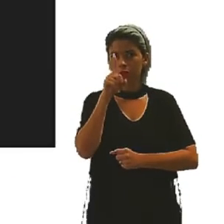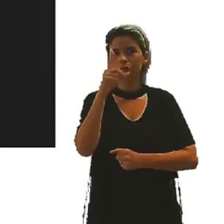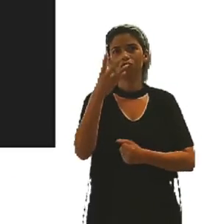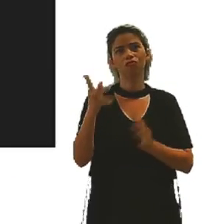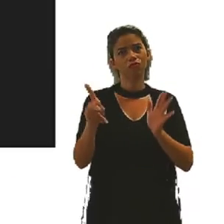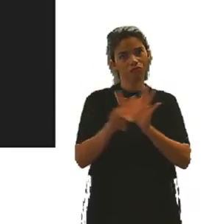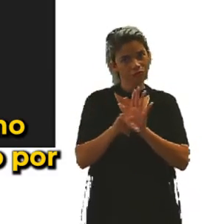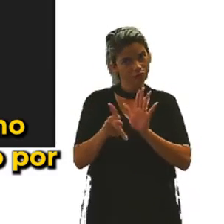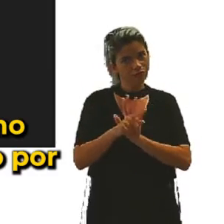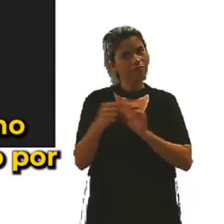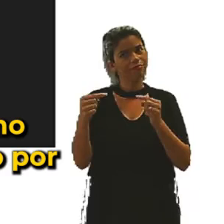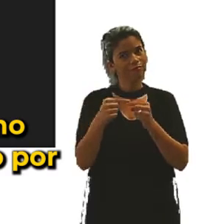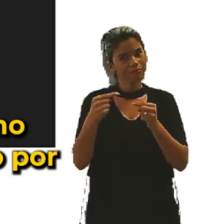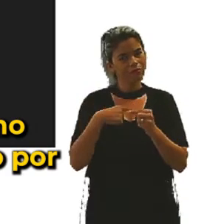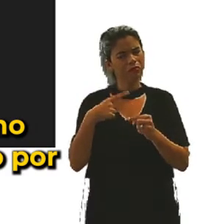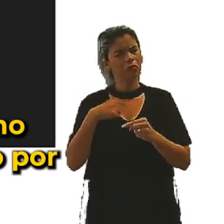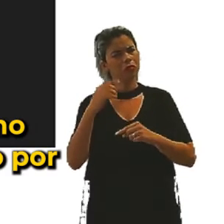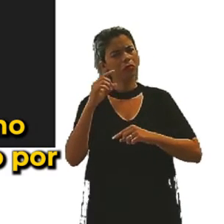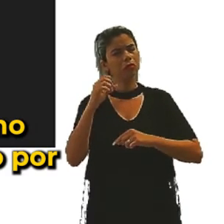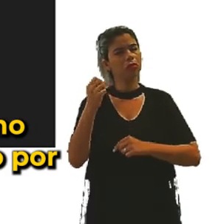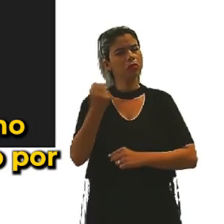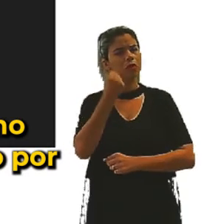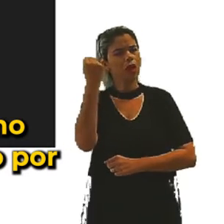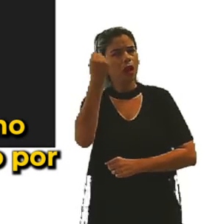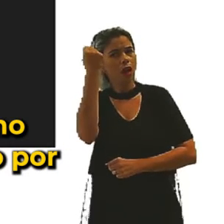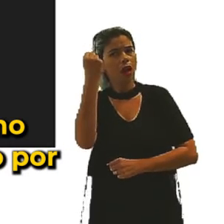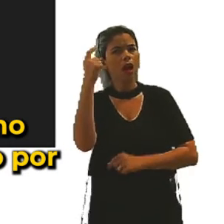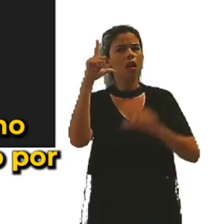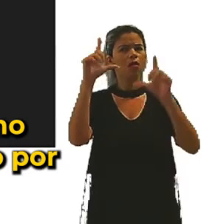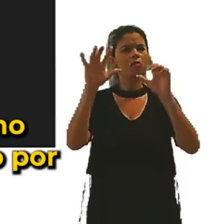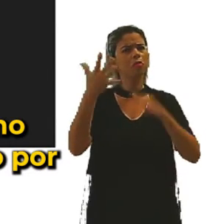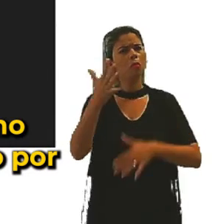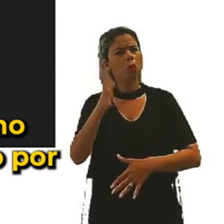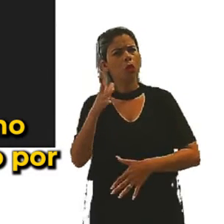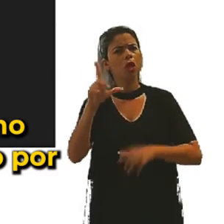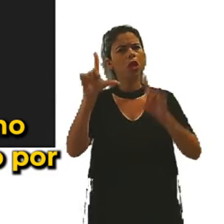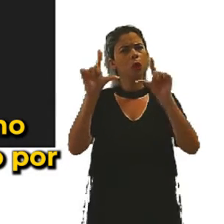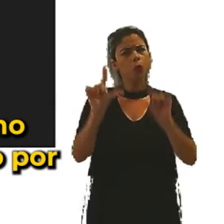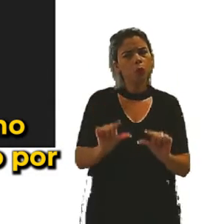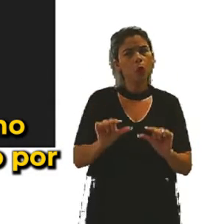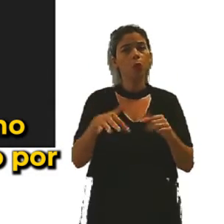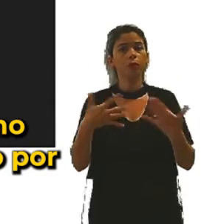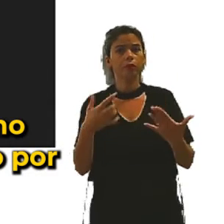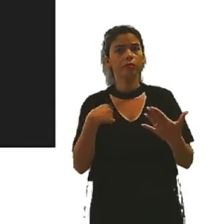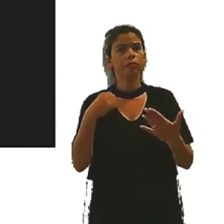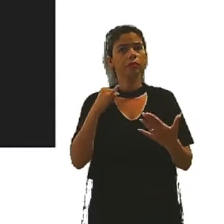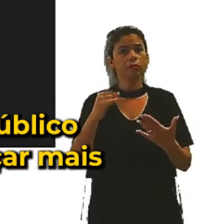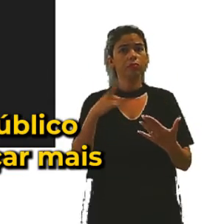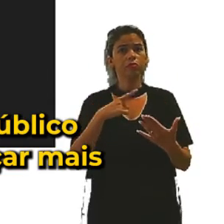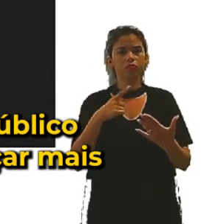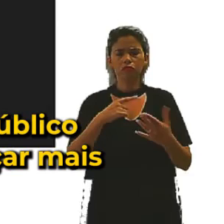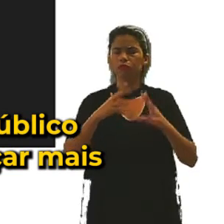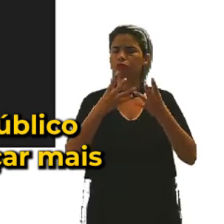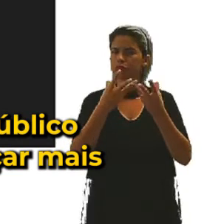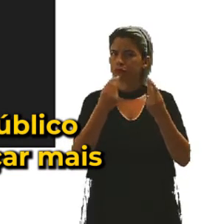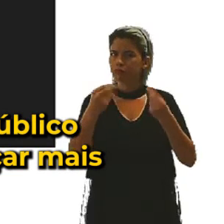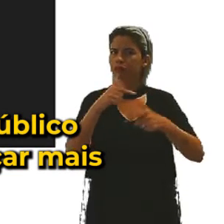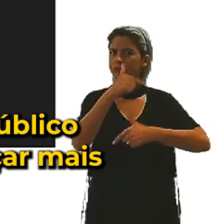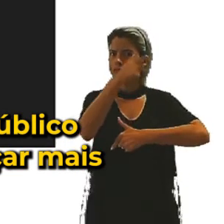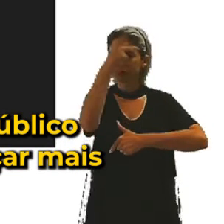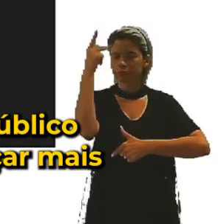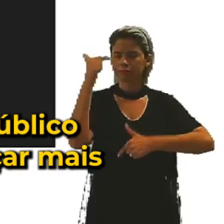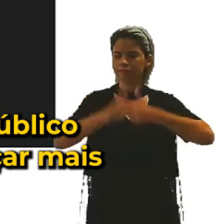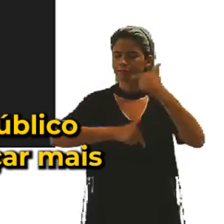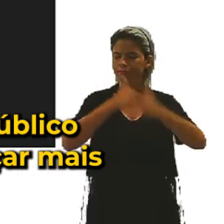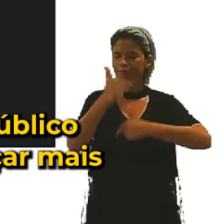risco moderado, risco grave ou risco extremo. De acordo com o protocolo desenvolvido por múltiplas mãos, né, Poder Judiciário, junto com o